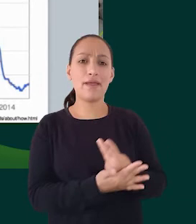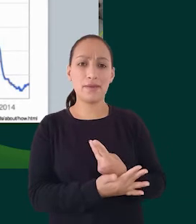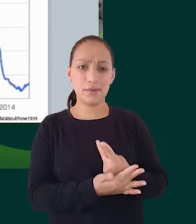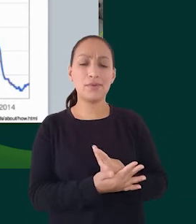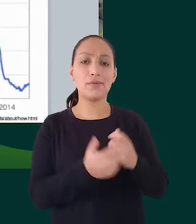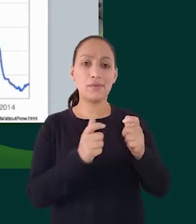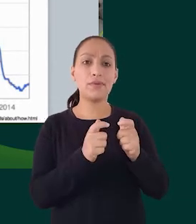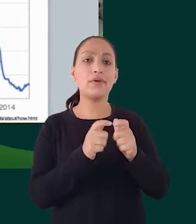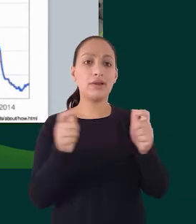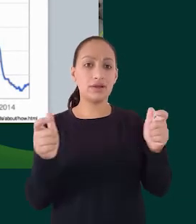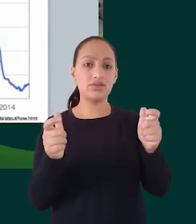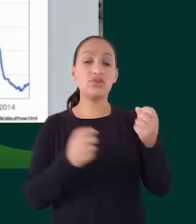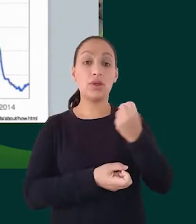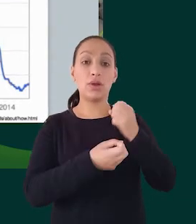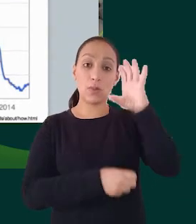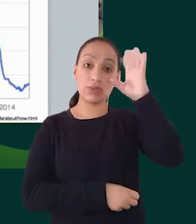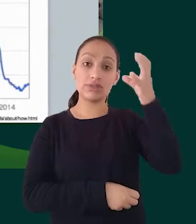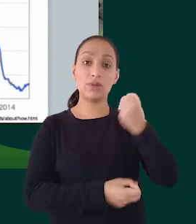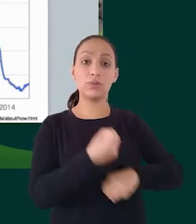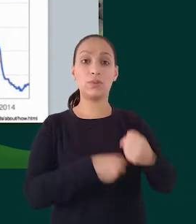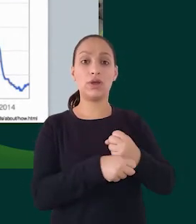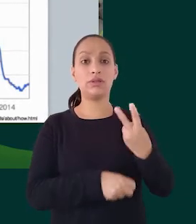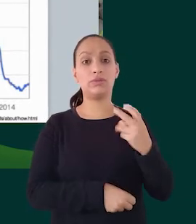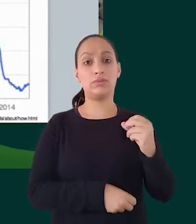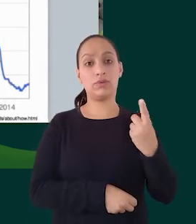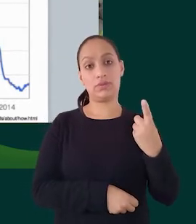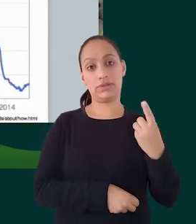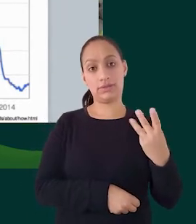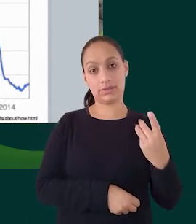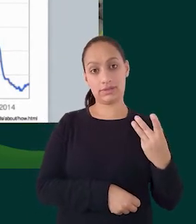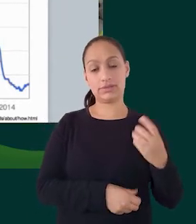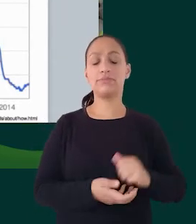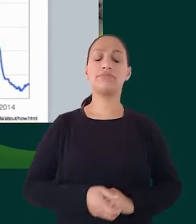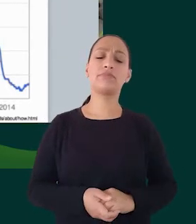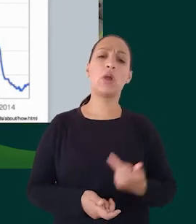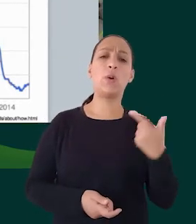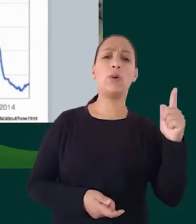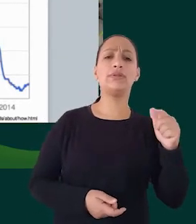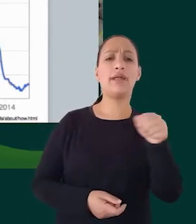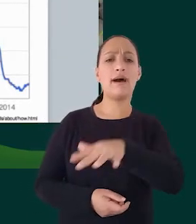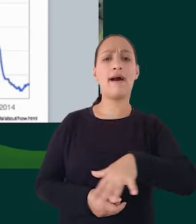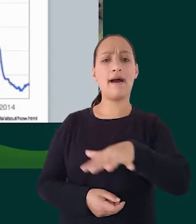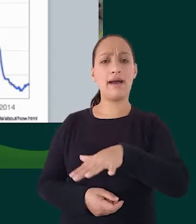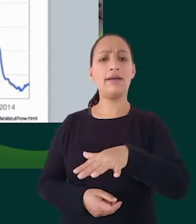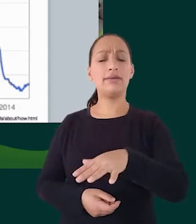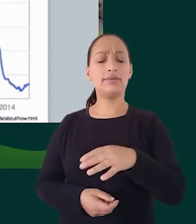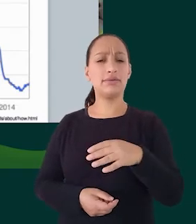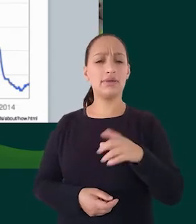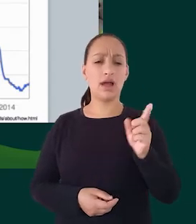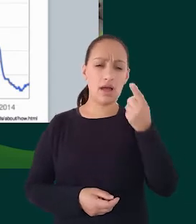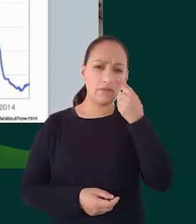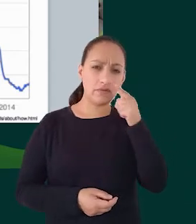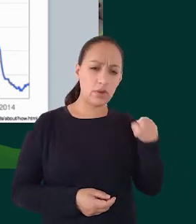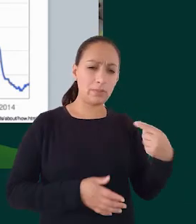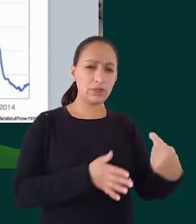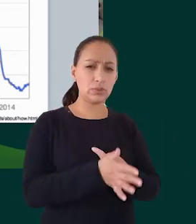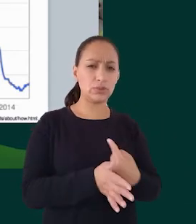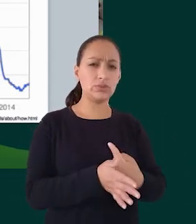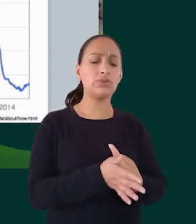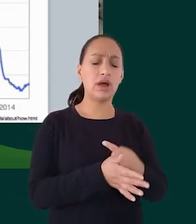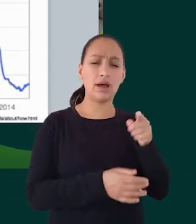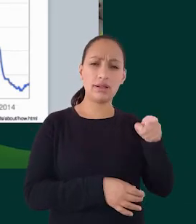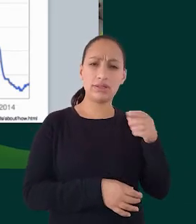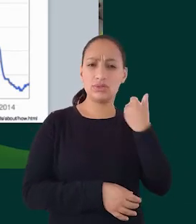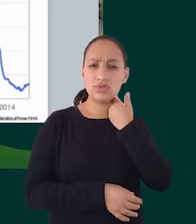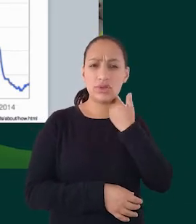deste erro grande em 2013. Uma outra área que se beneficia muito, tem uma outra pergunta aqui, entre o algoritmo da Netflix e do